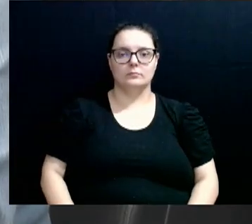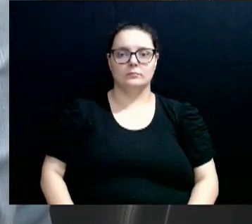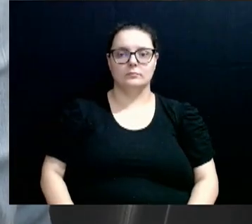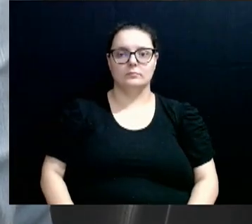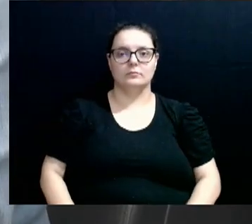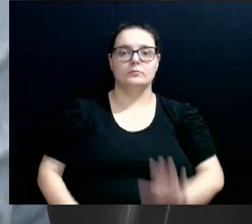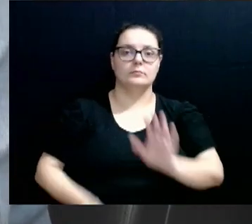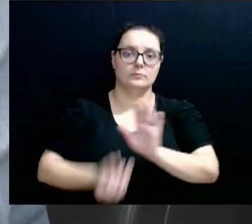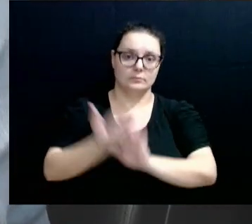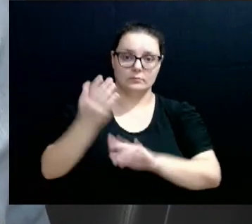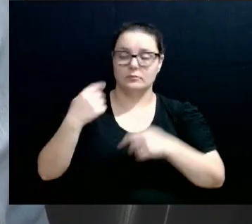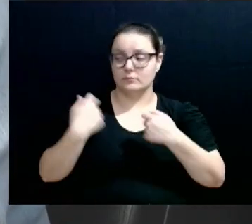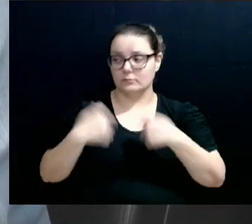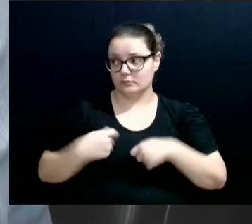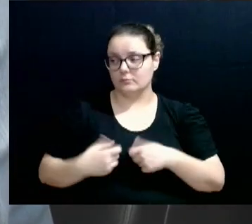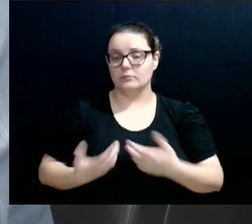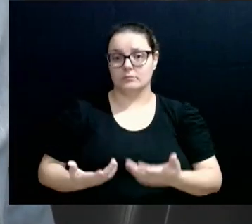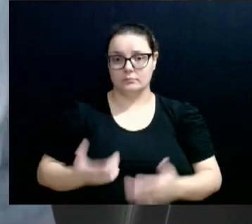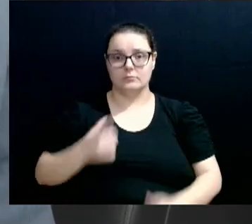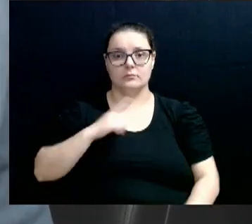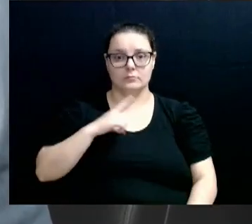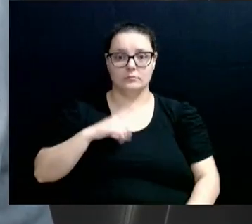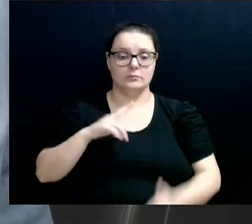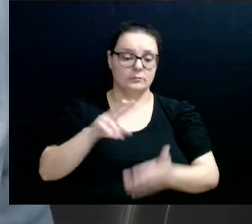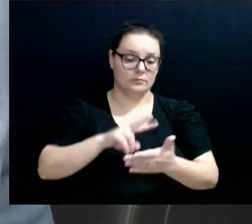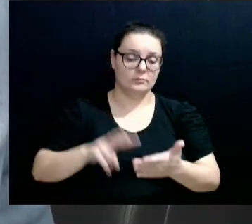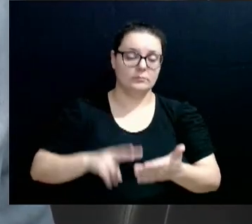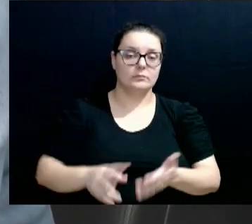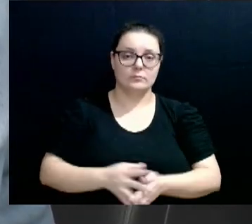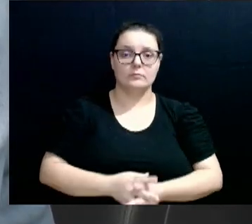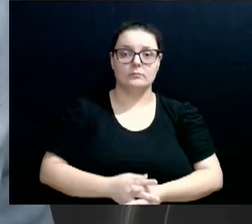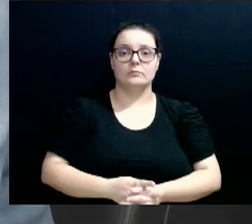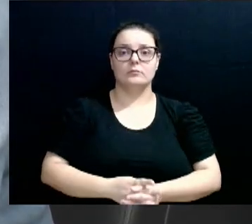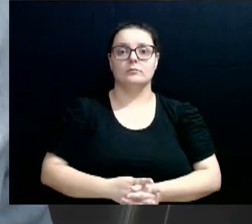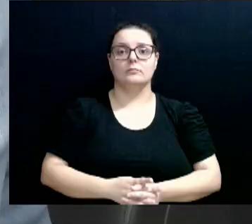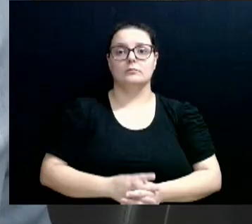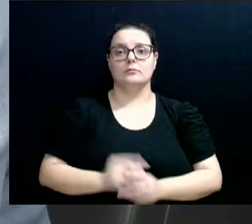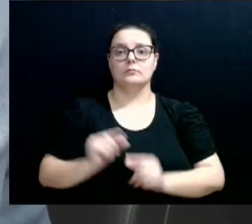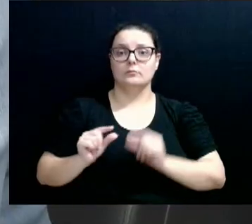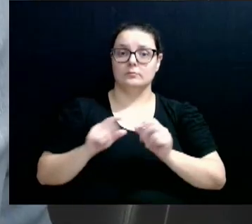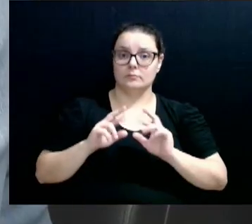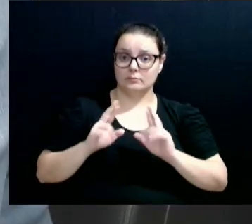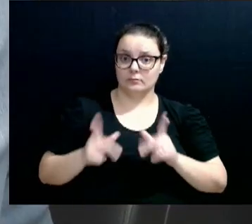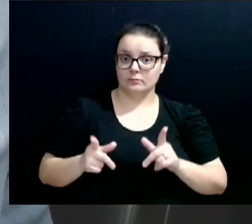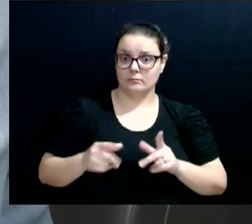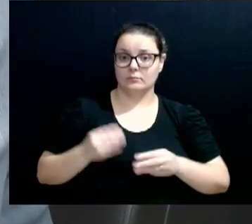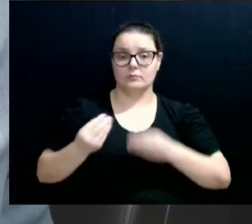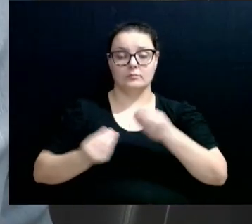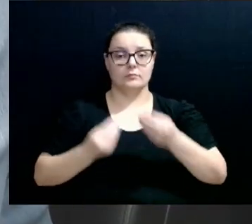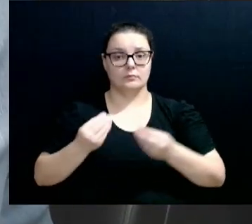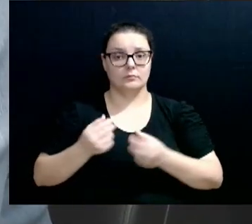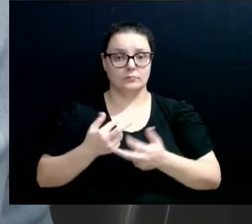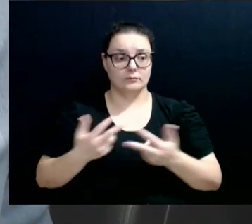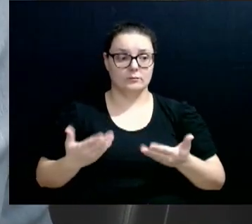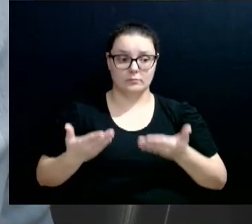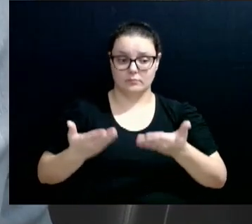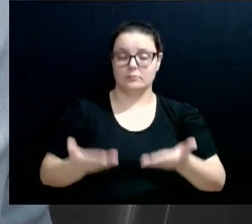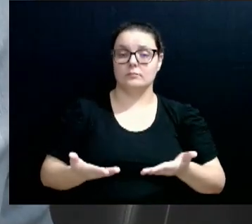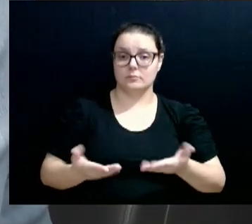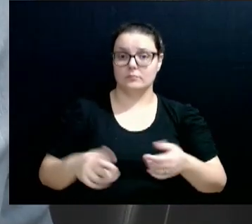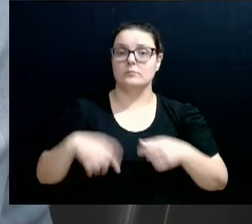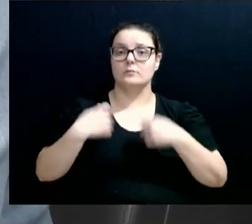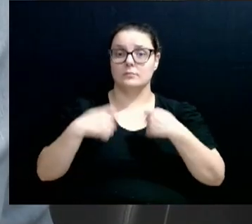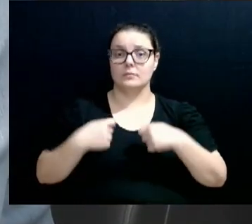gente tivesse que ler, né? Um pouco diferente de como as coisas se colocam hoje. Você precisava ter alguma bagagem